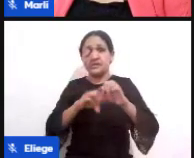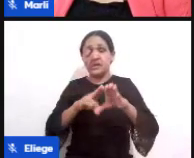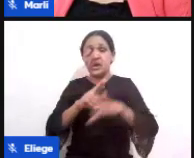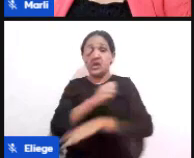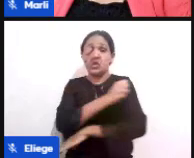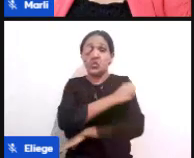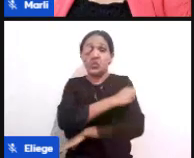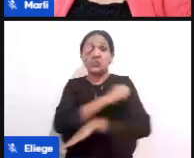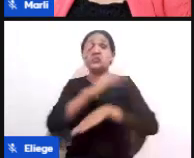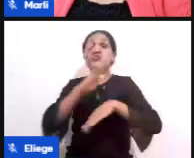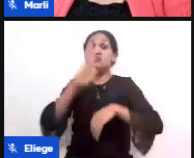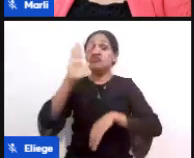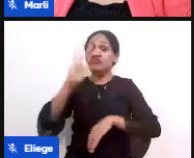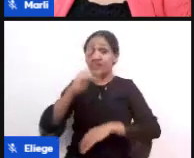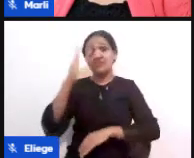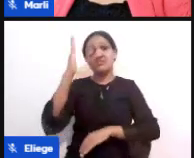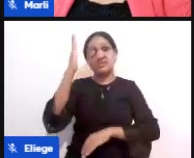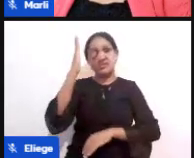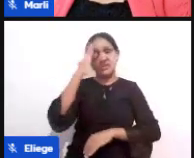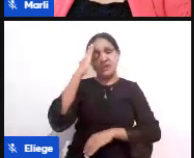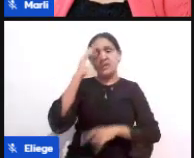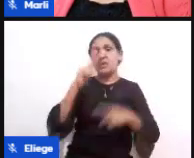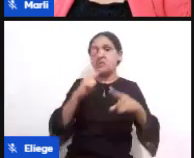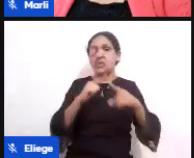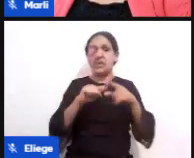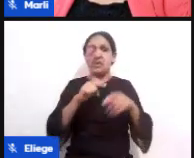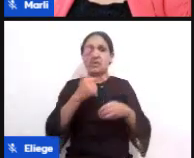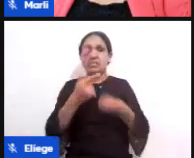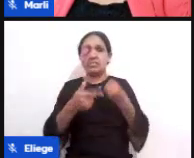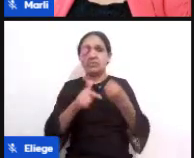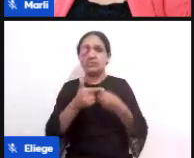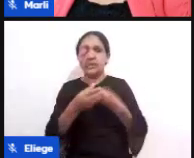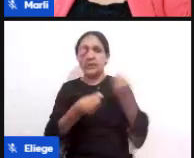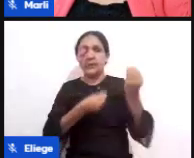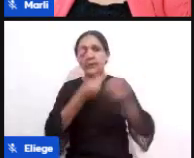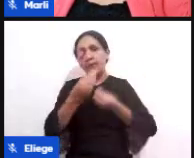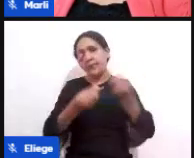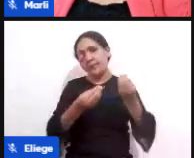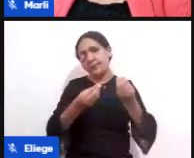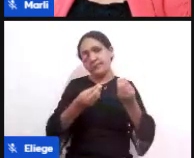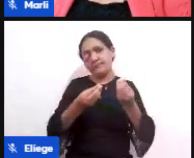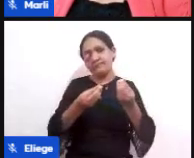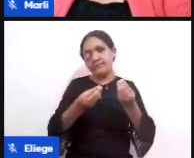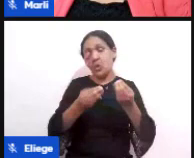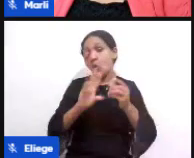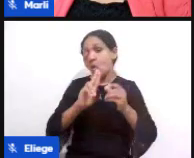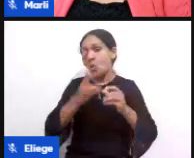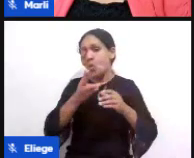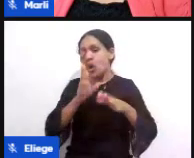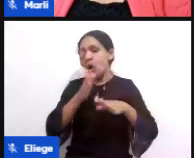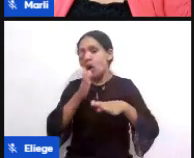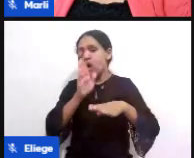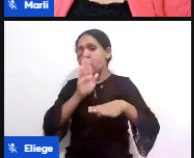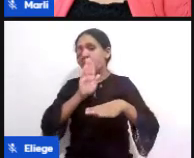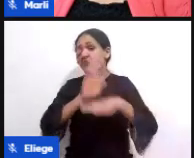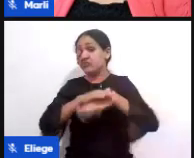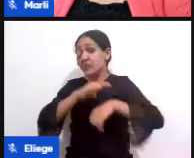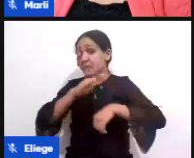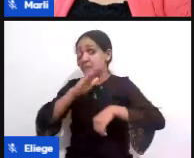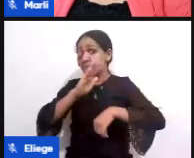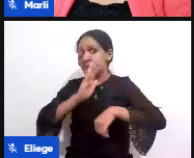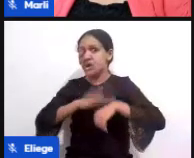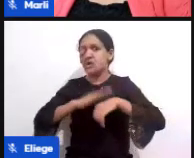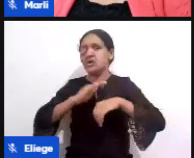ele já sabe. Ou trabalhar além do nível de desenvolvimento potencial dele, que seria